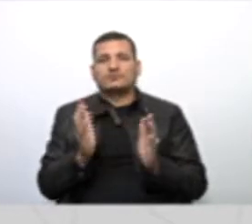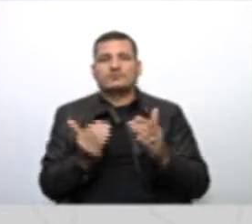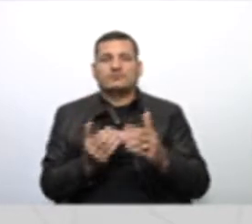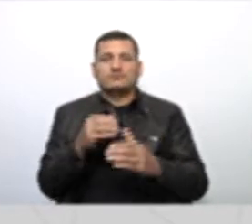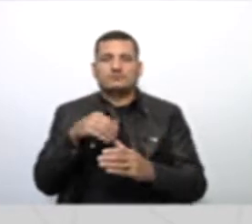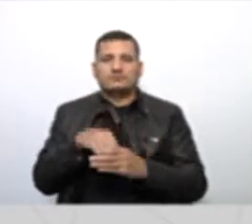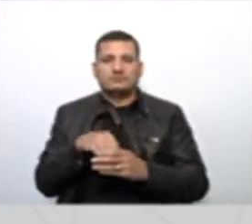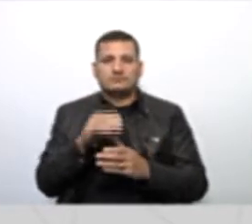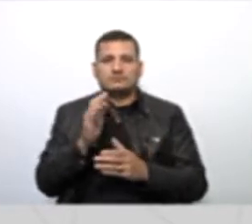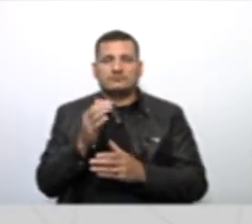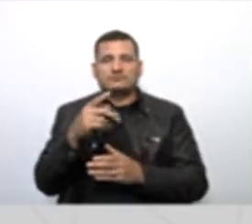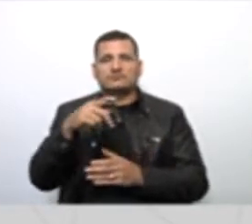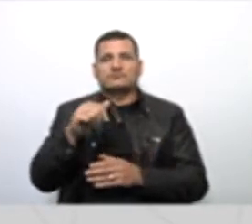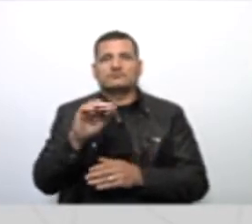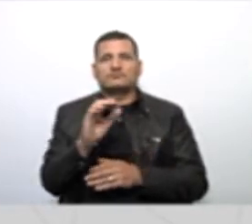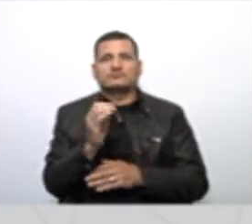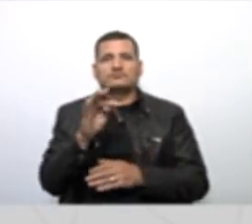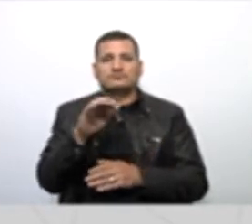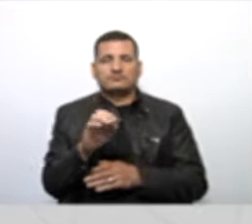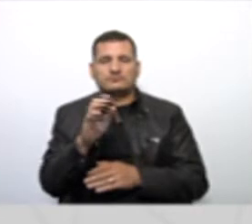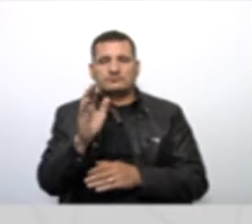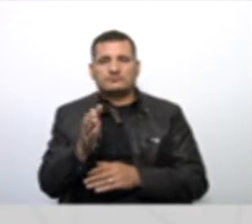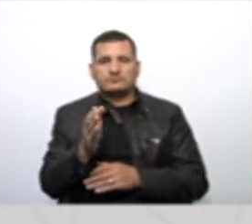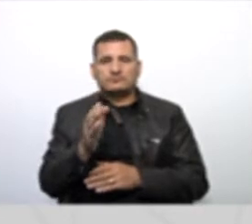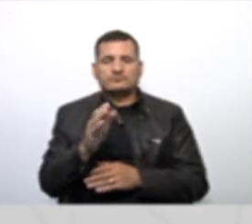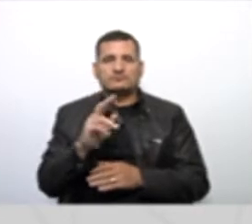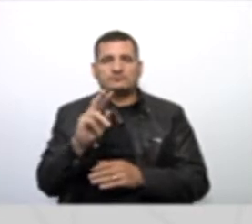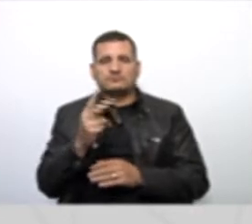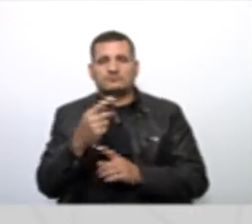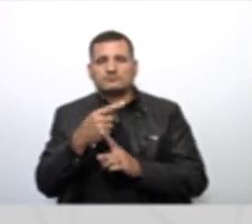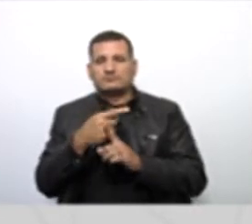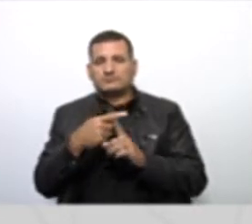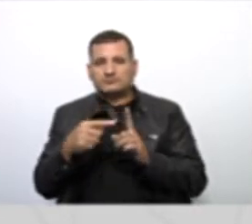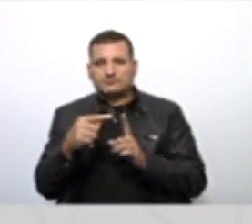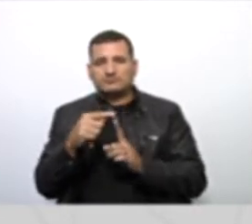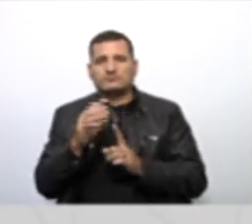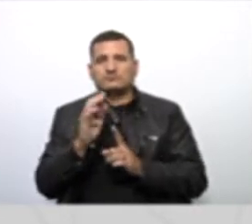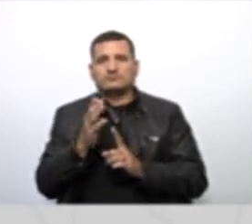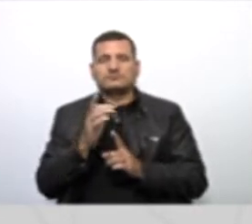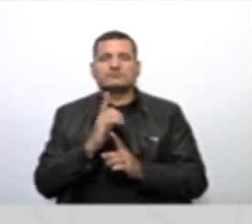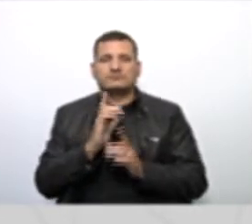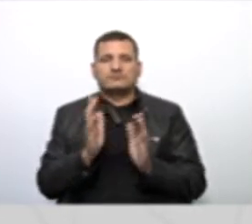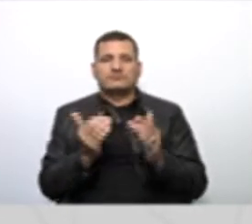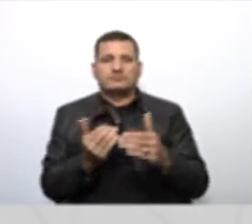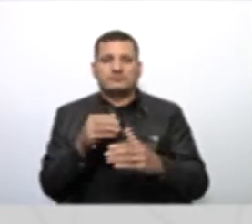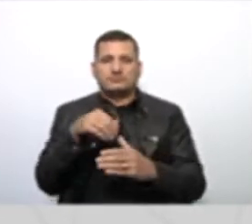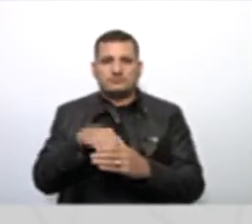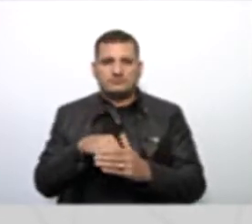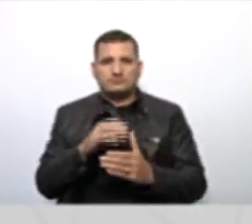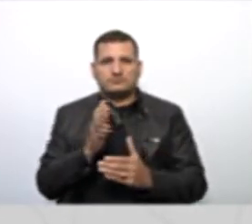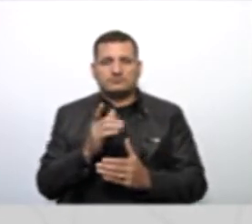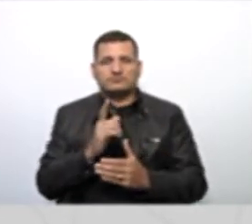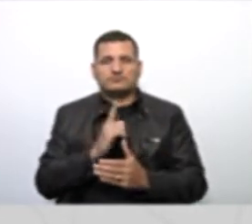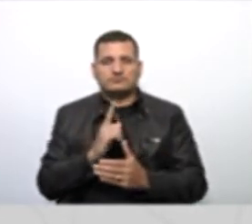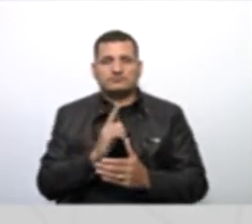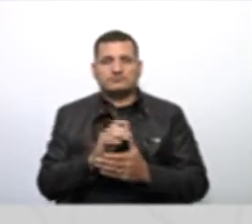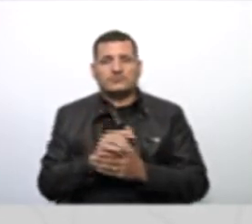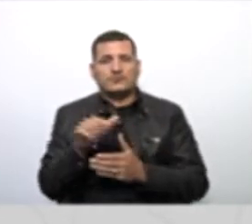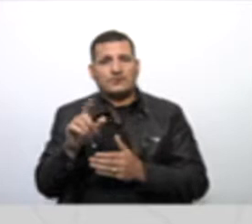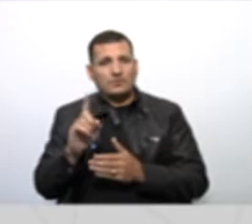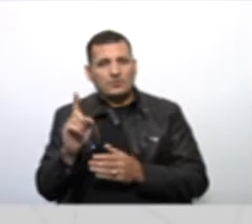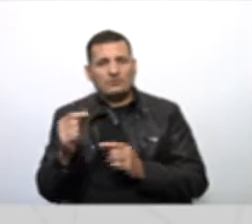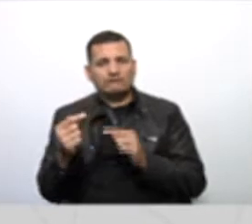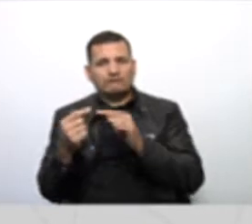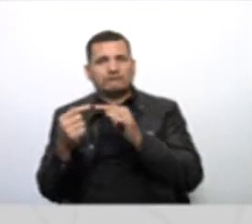A 2G, aqui ó, 2,5, né? A 2,5 já é orientada a pacote, tá? E não a conexão,